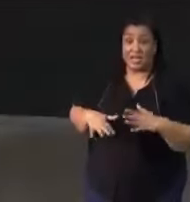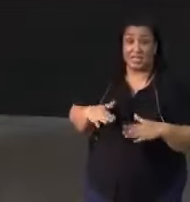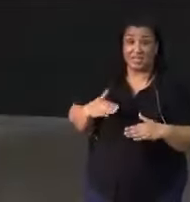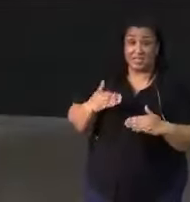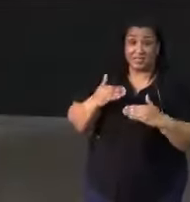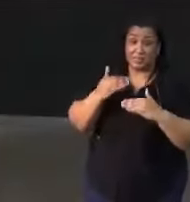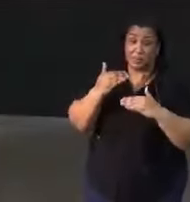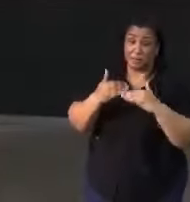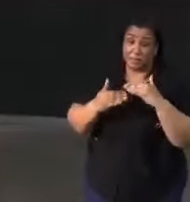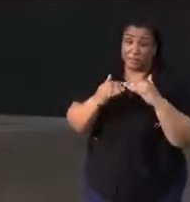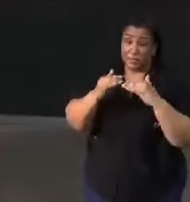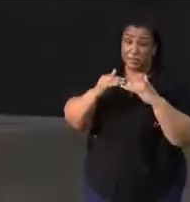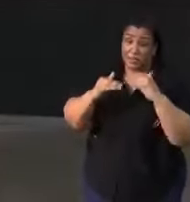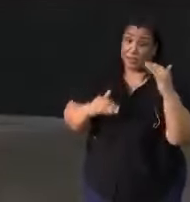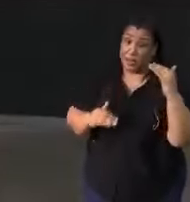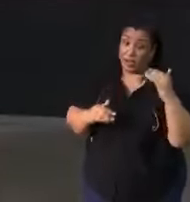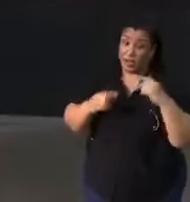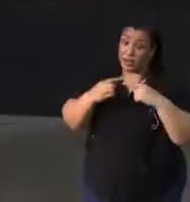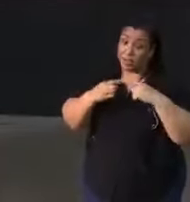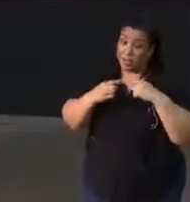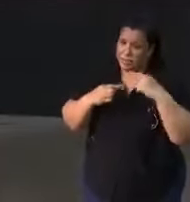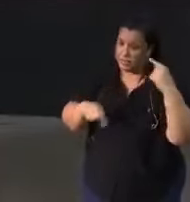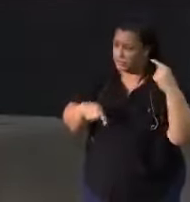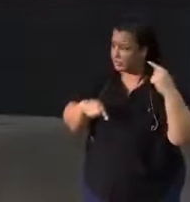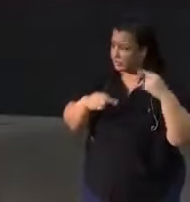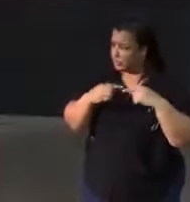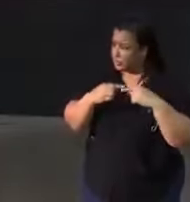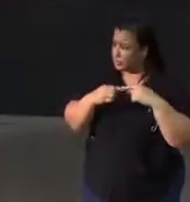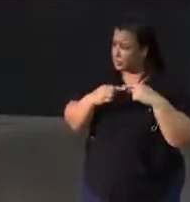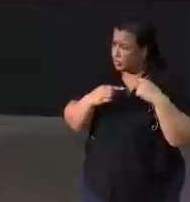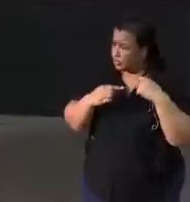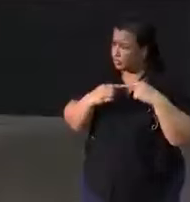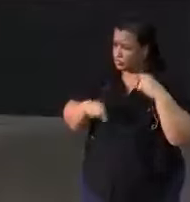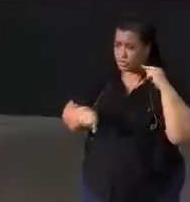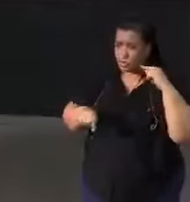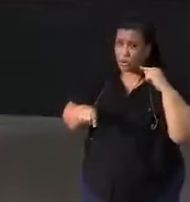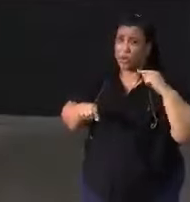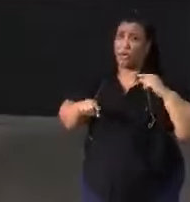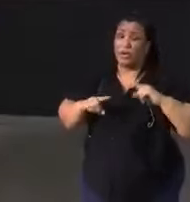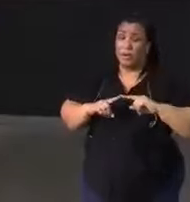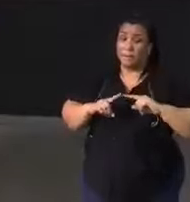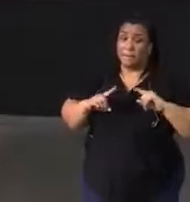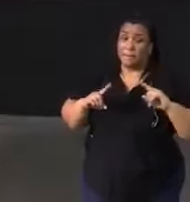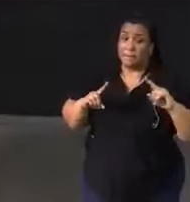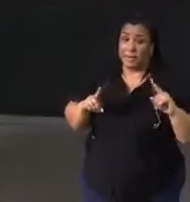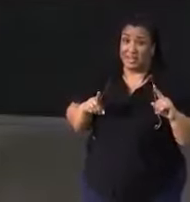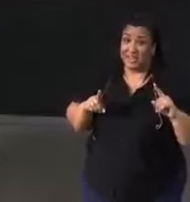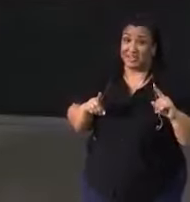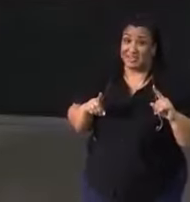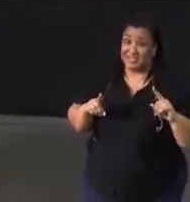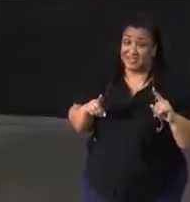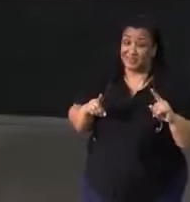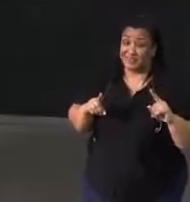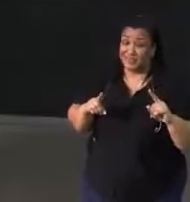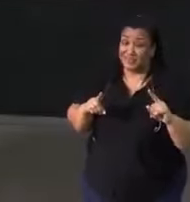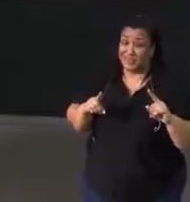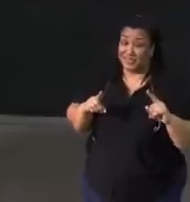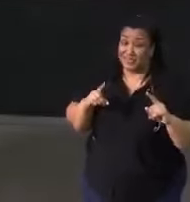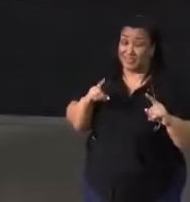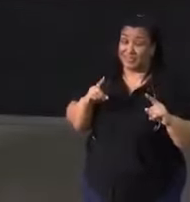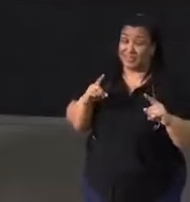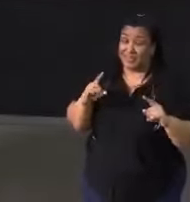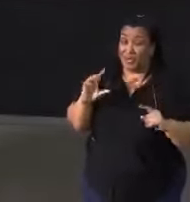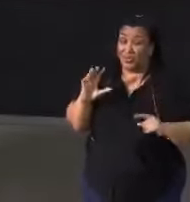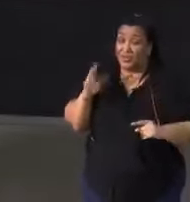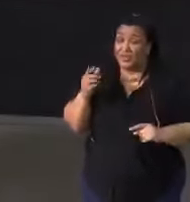do lado de lá, irmãos, quando eu não o ouço, eu me torno arrogante, a humildade já foi por água abaixo. E por conta